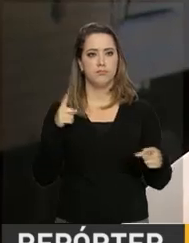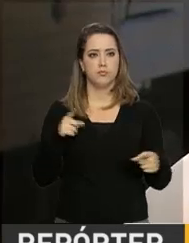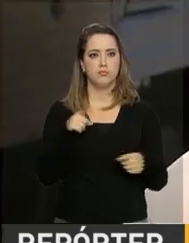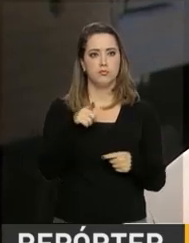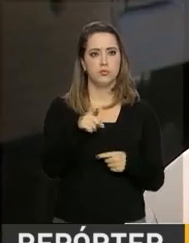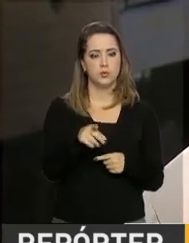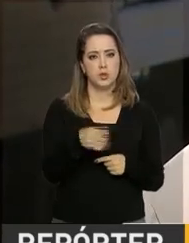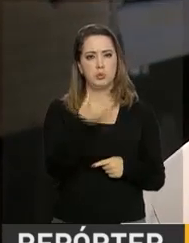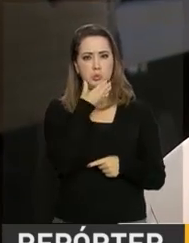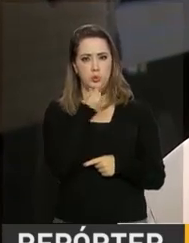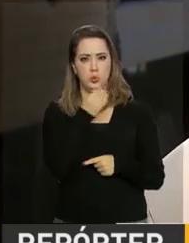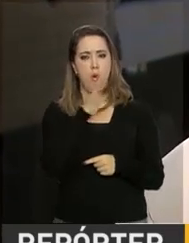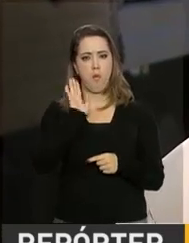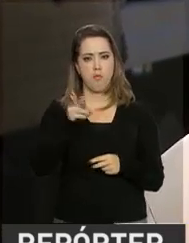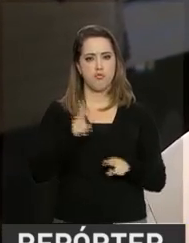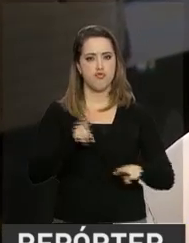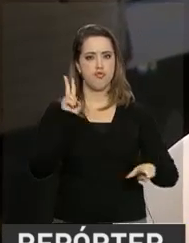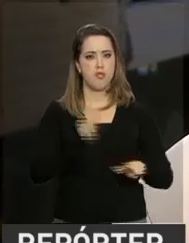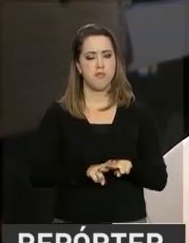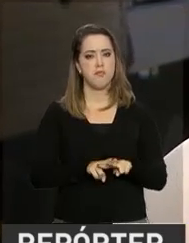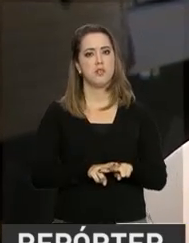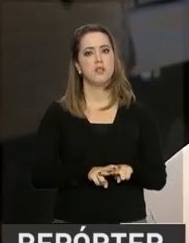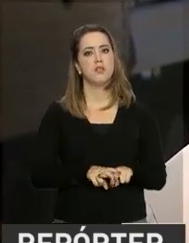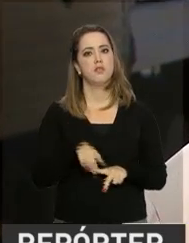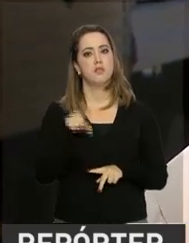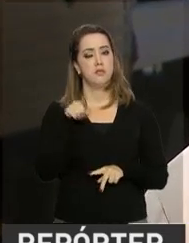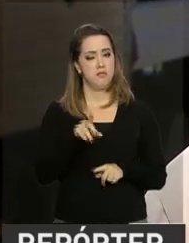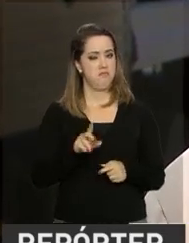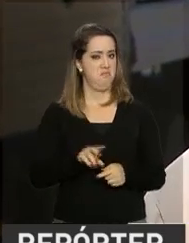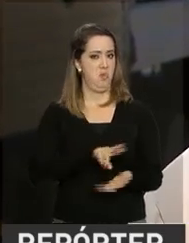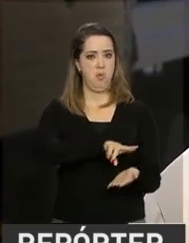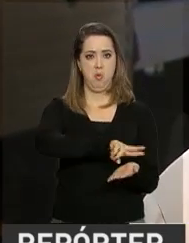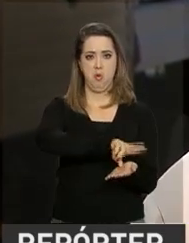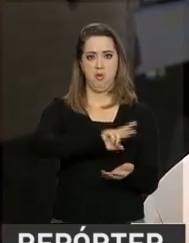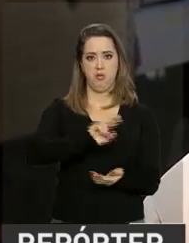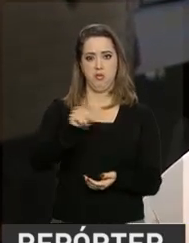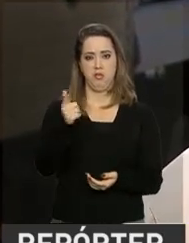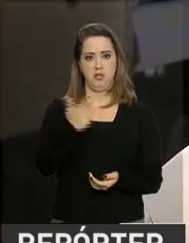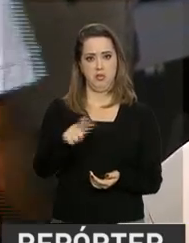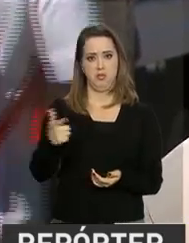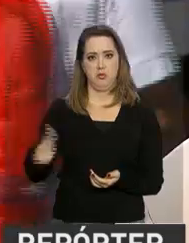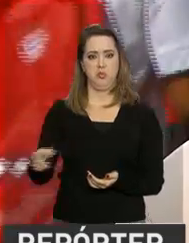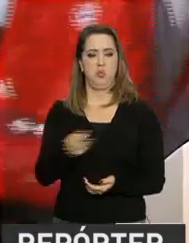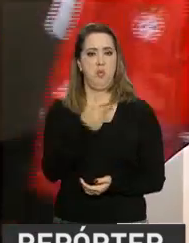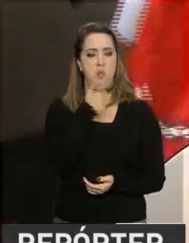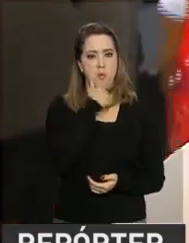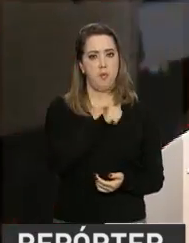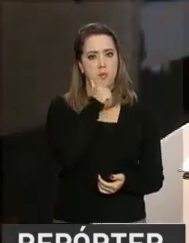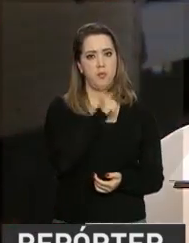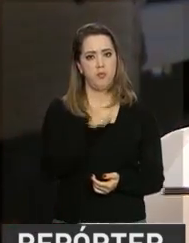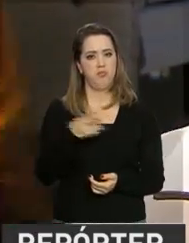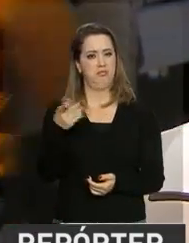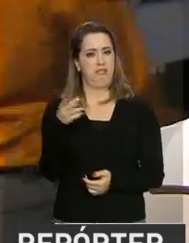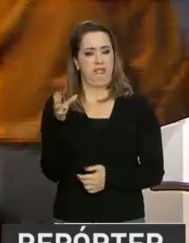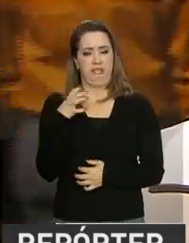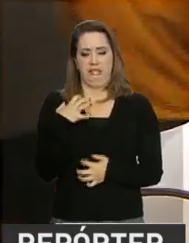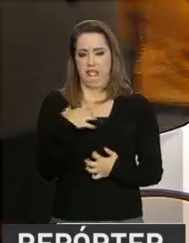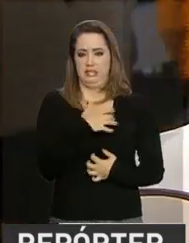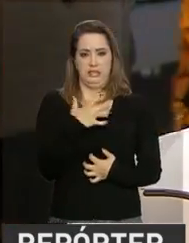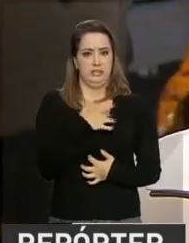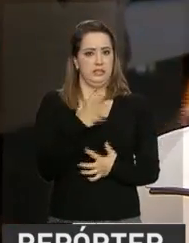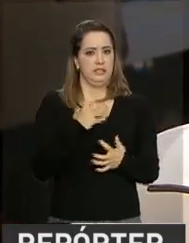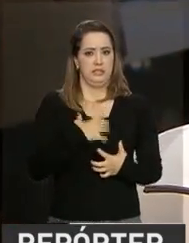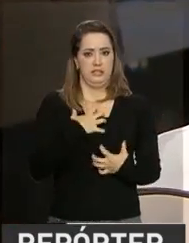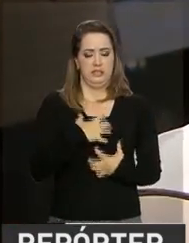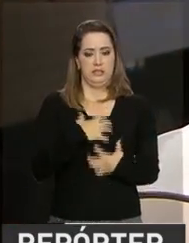o o rapaz tá preso ainda que ele fez outras vítimas além de mim eu acordei com três coronhadas na cabeça foi horrível ela tinha 4